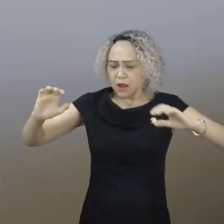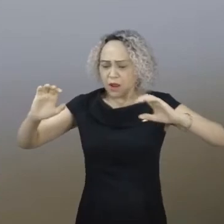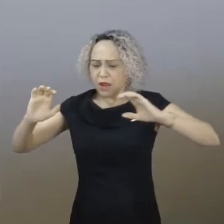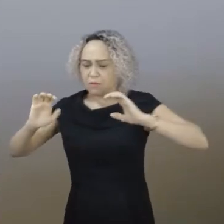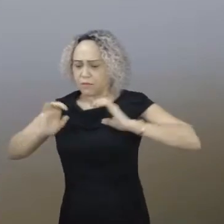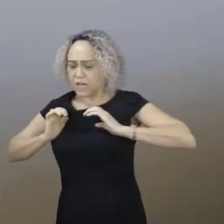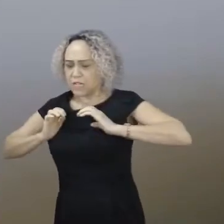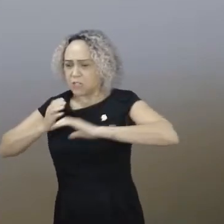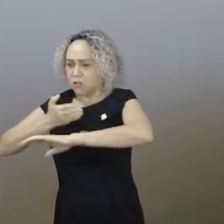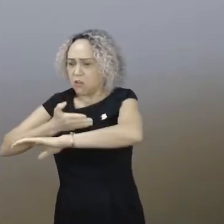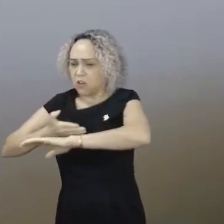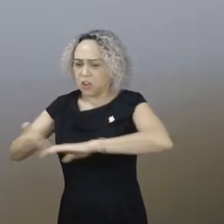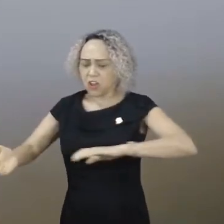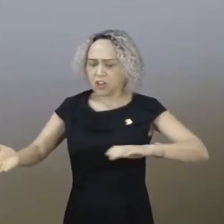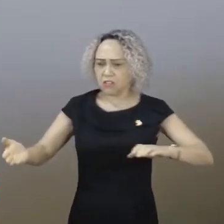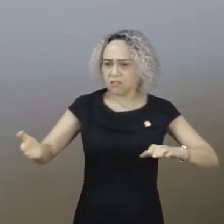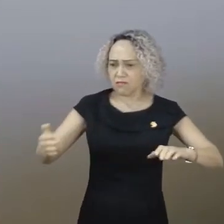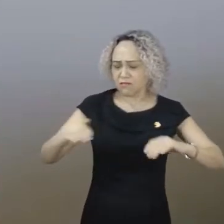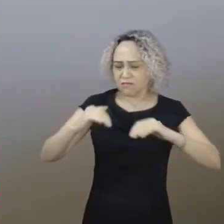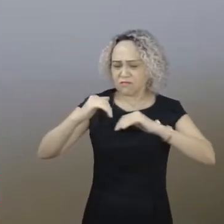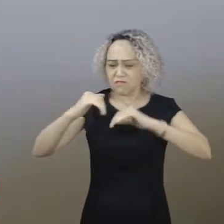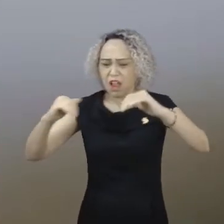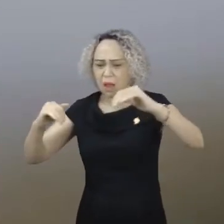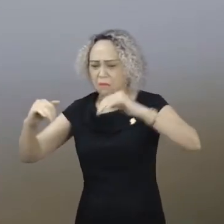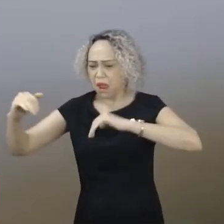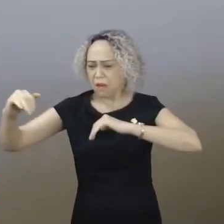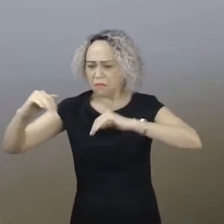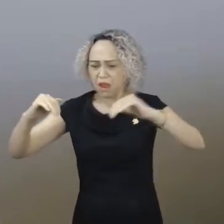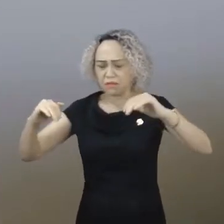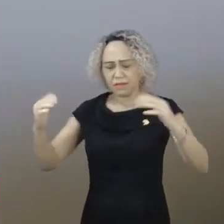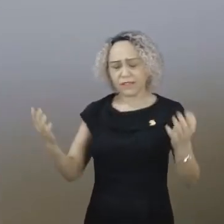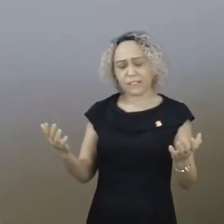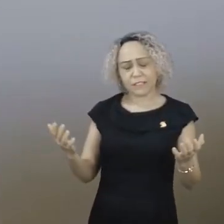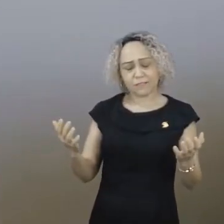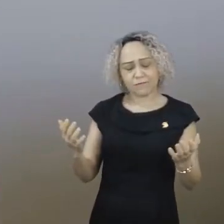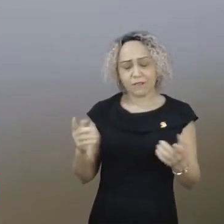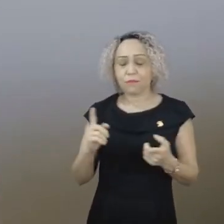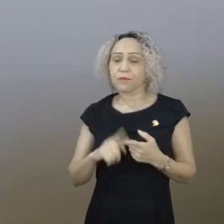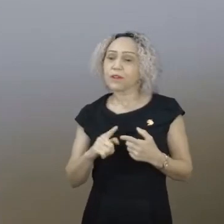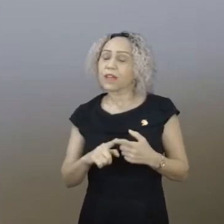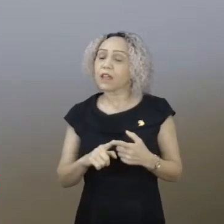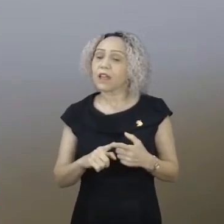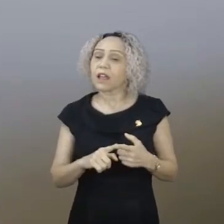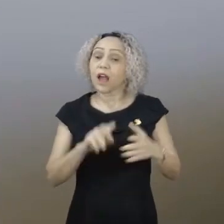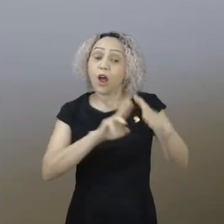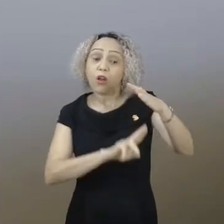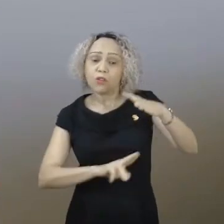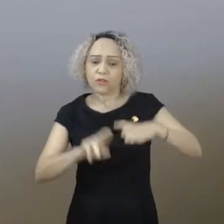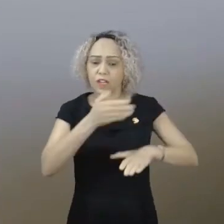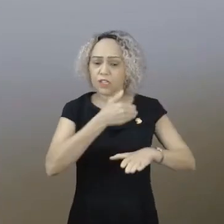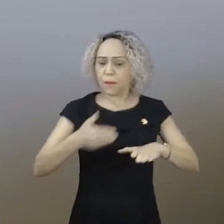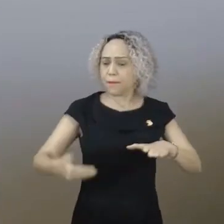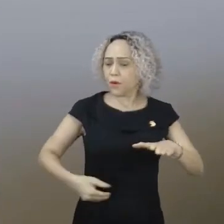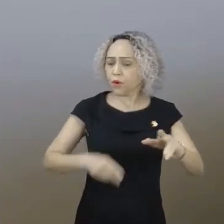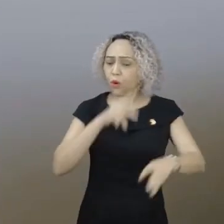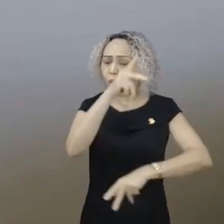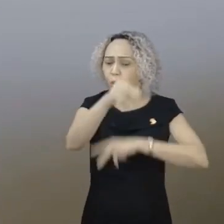aí nem a privada nem vou comentar, mas as públicas, que é o povo que paga, né, estavam